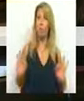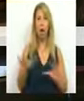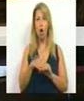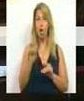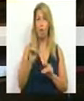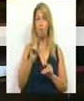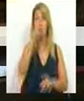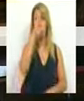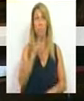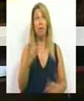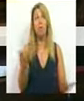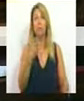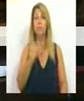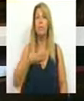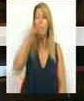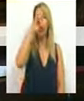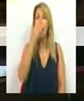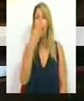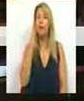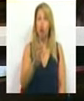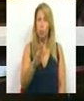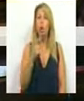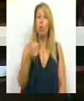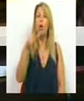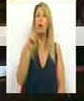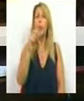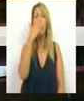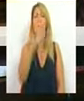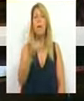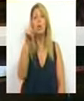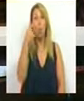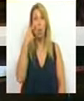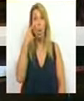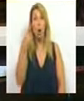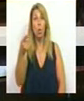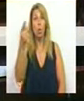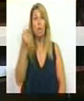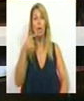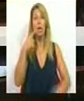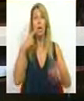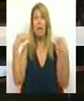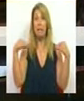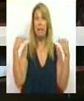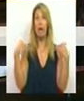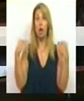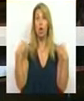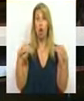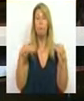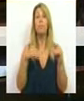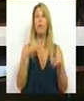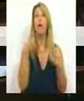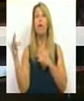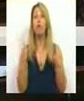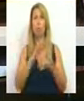lembrar um bocadinho esta atitude do Bloco de Esquerda, a de um conhecido treinador de futebol, que quando sofreu um castigo que o impediu de estar no